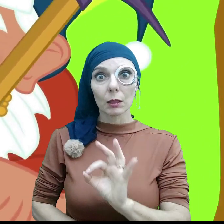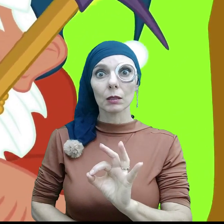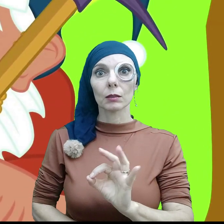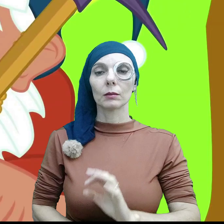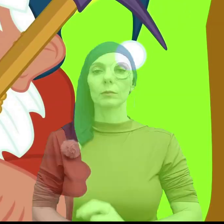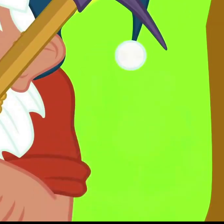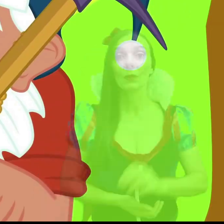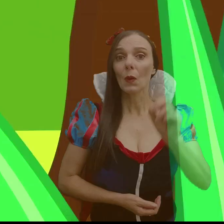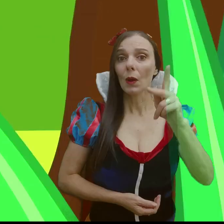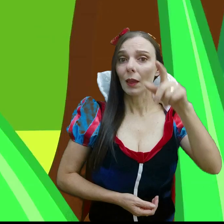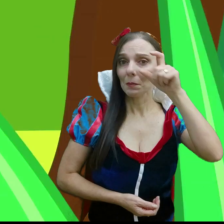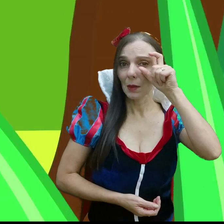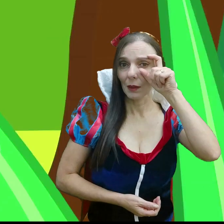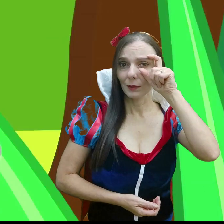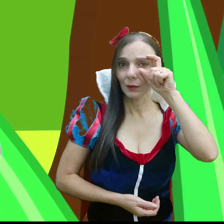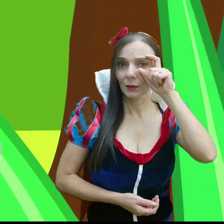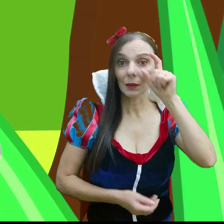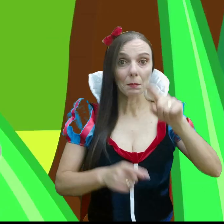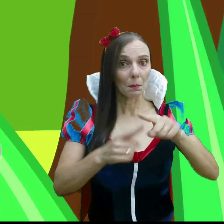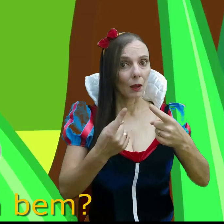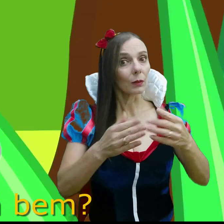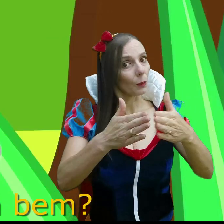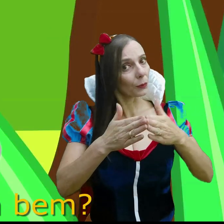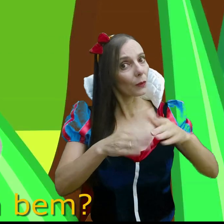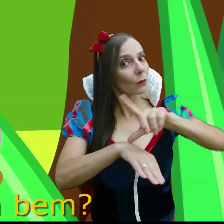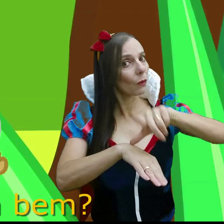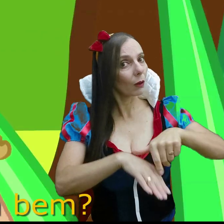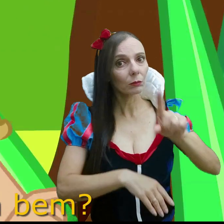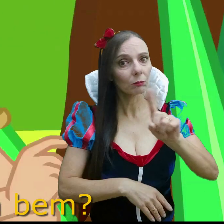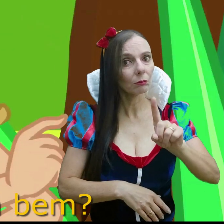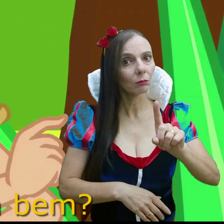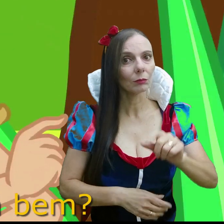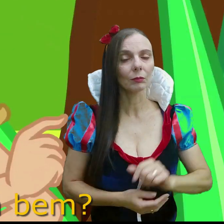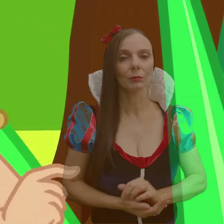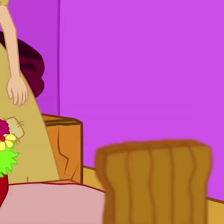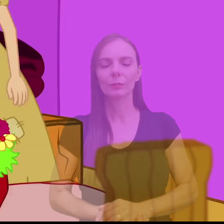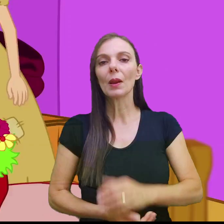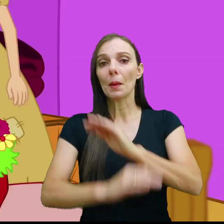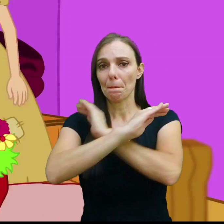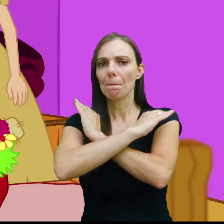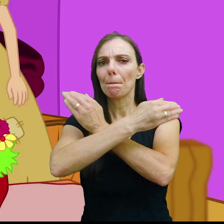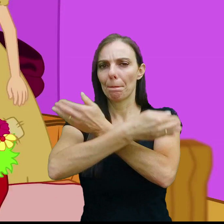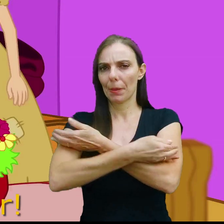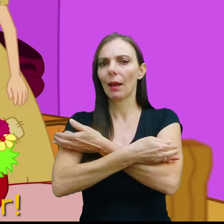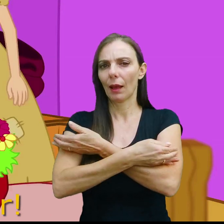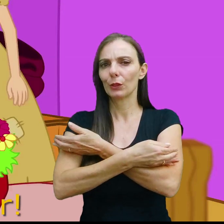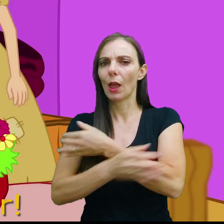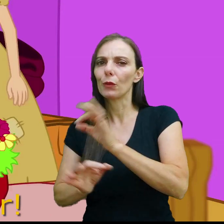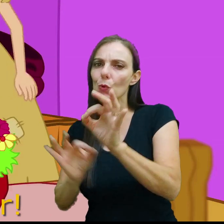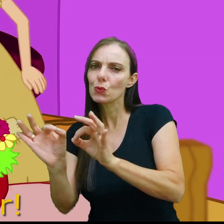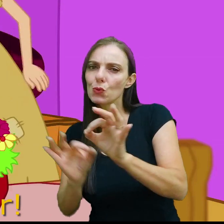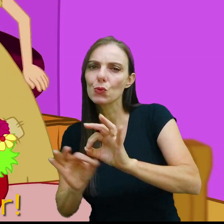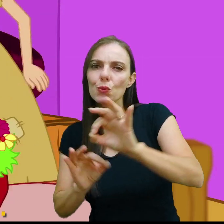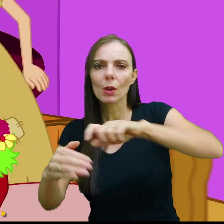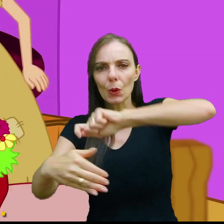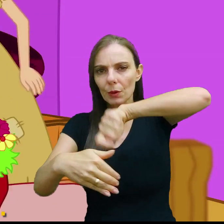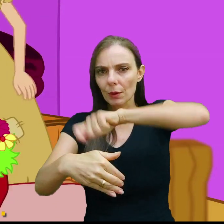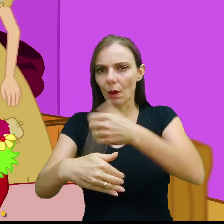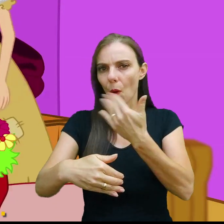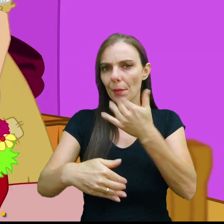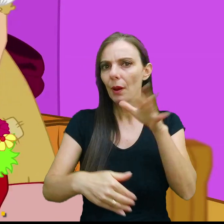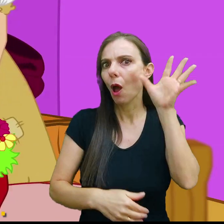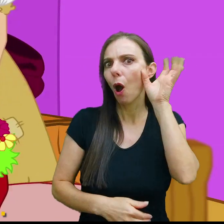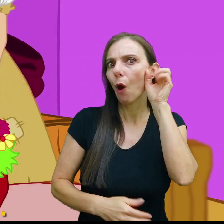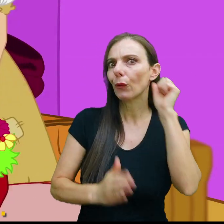casa, não responda. Tudo bem, mestre. Mas não se atrasem, tá bem? Enquanto Branca de Neve estava preparando o jantar,